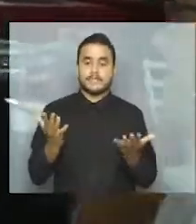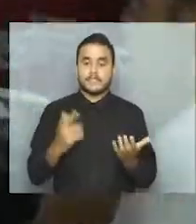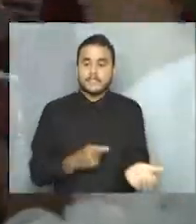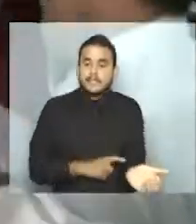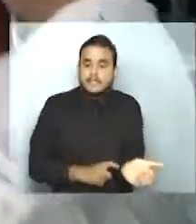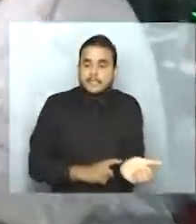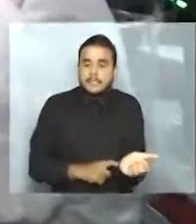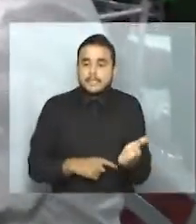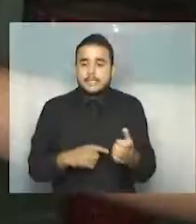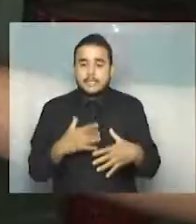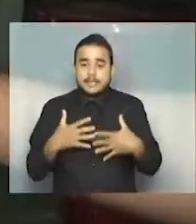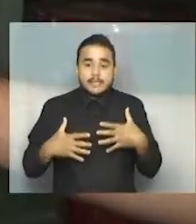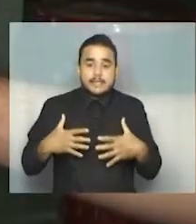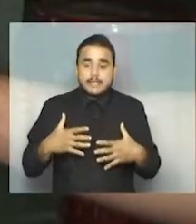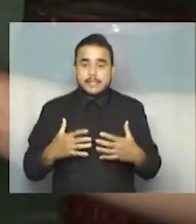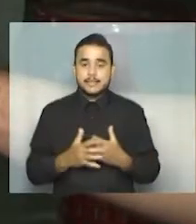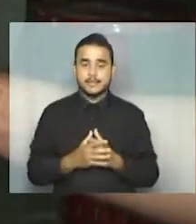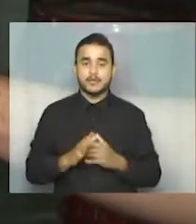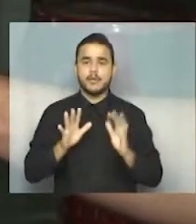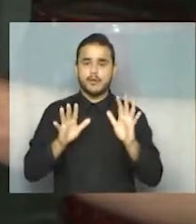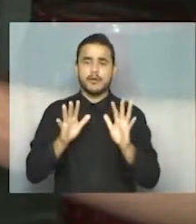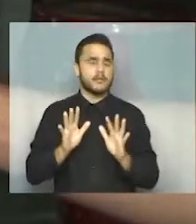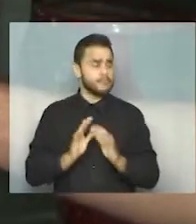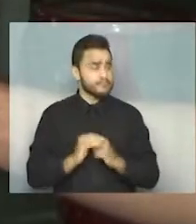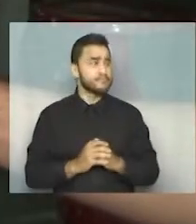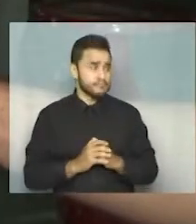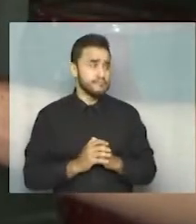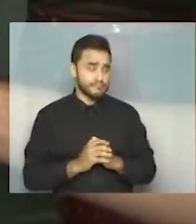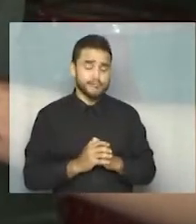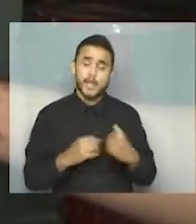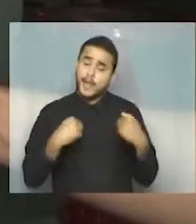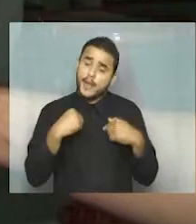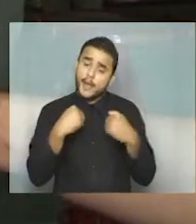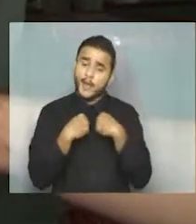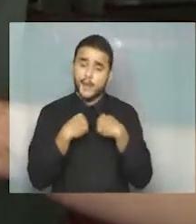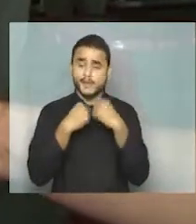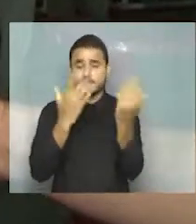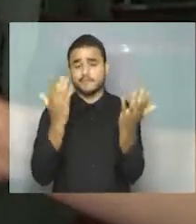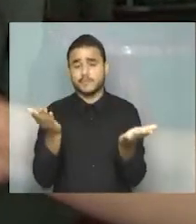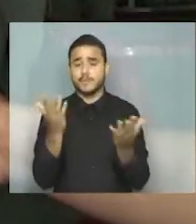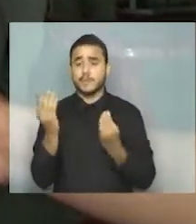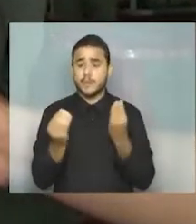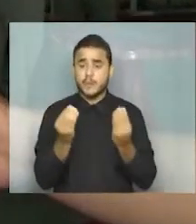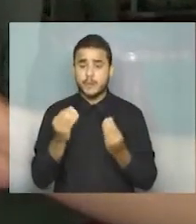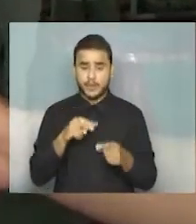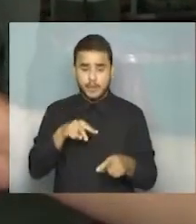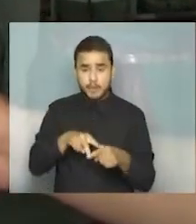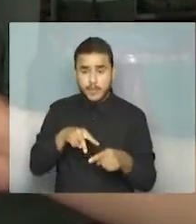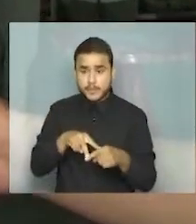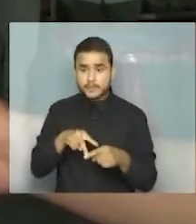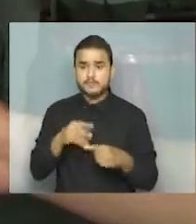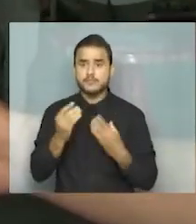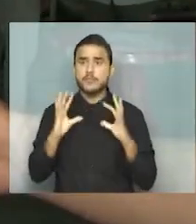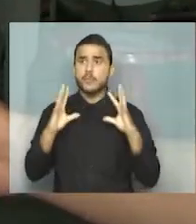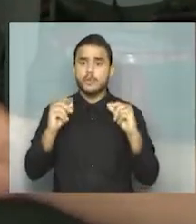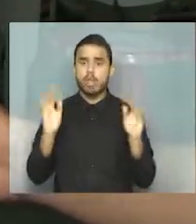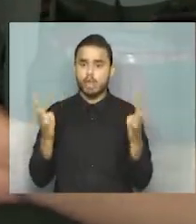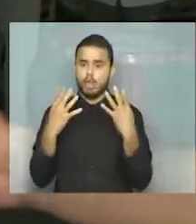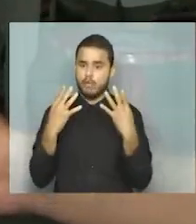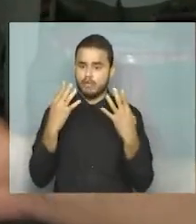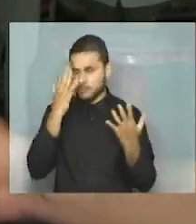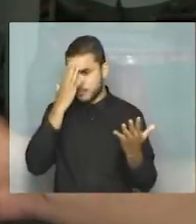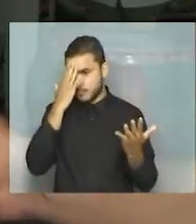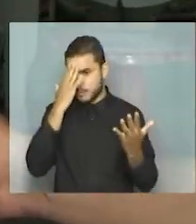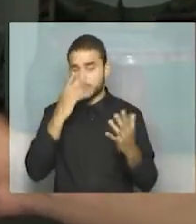aquele friozinho na barriga. É normal, né? Tipo, principalmente quando você lidar com o público, muita gente lhe vendo. E